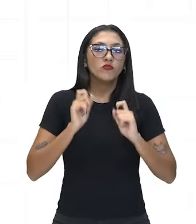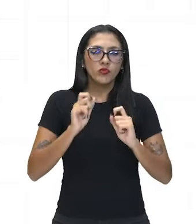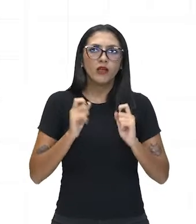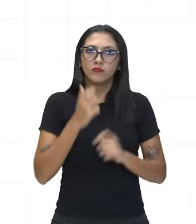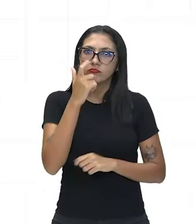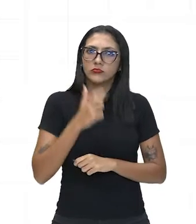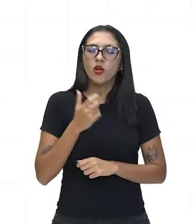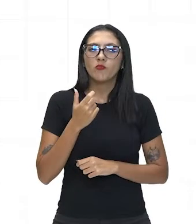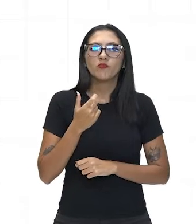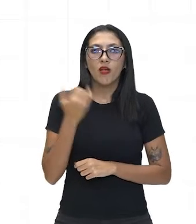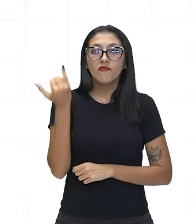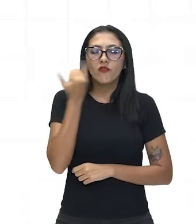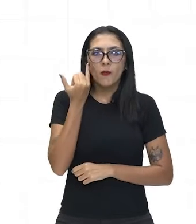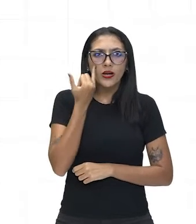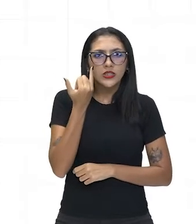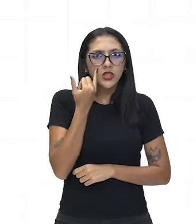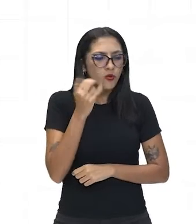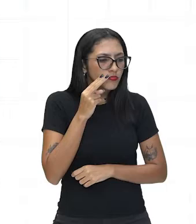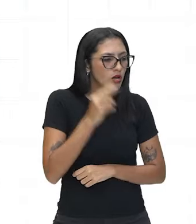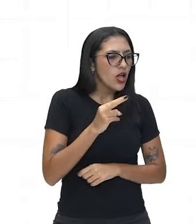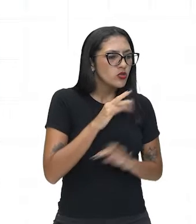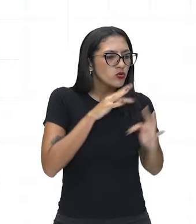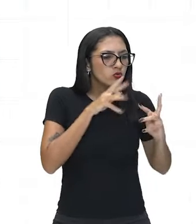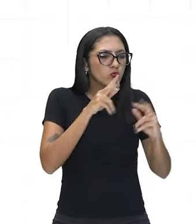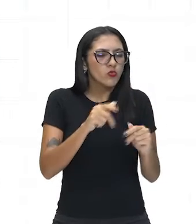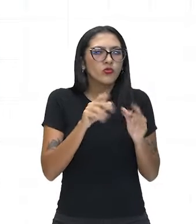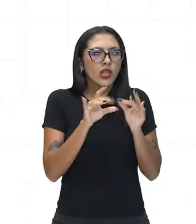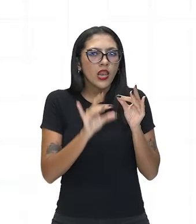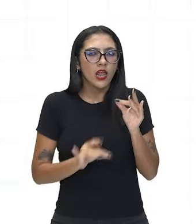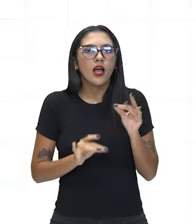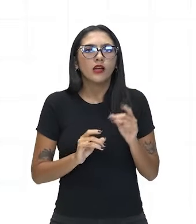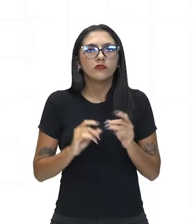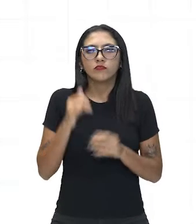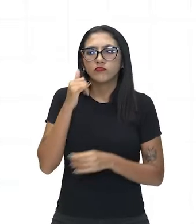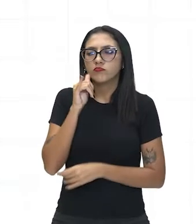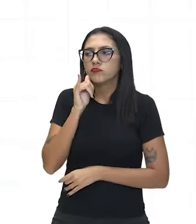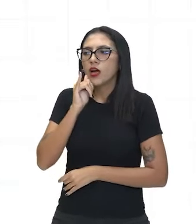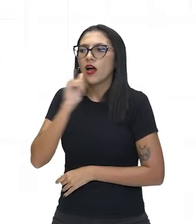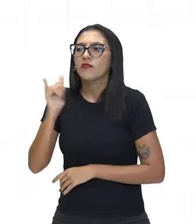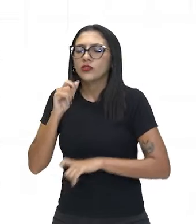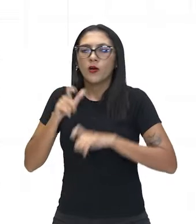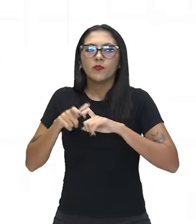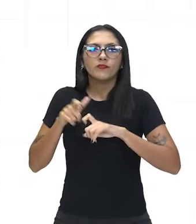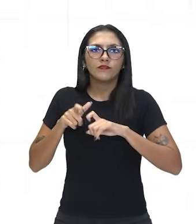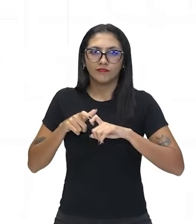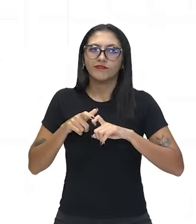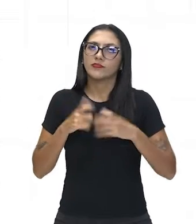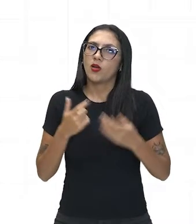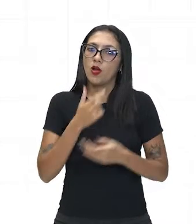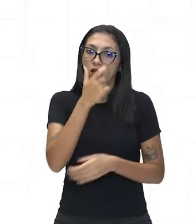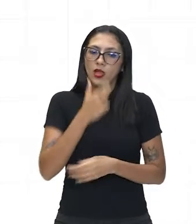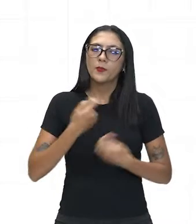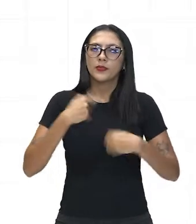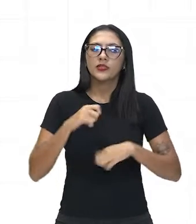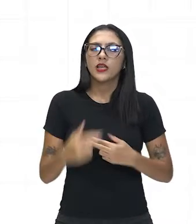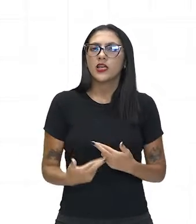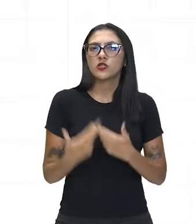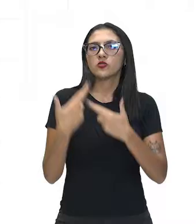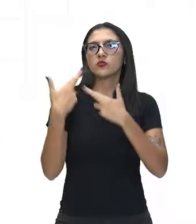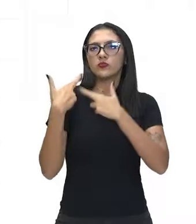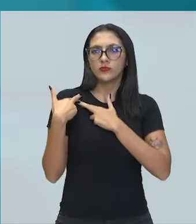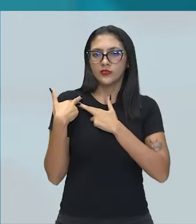para o serviço de atendimento emergencial. O que é isso? Você vai ser o responsável por passar